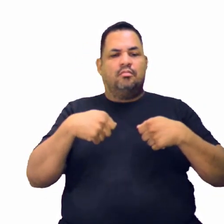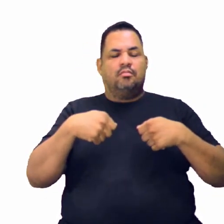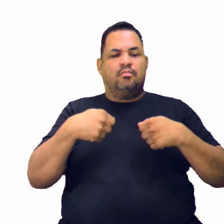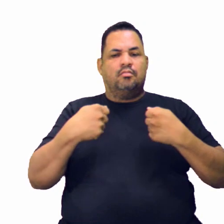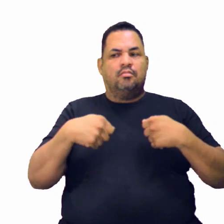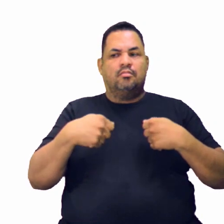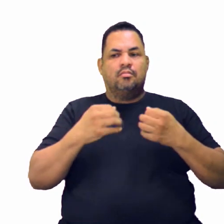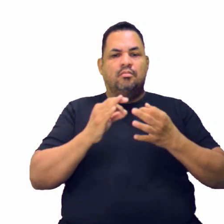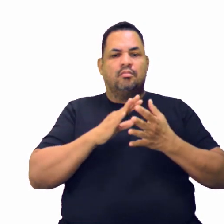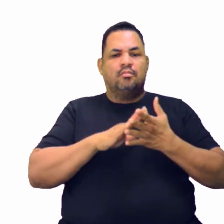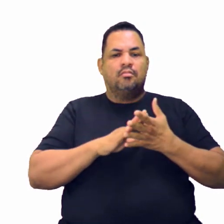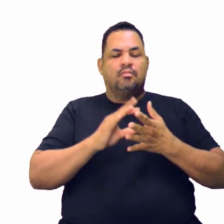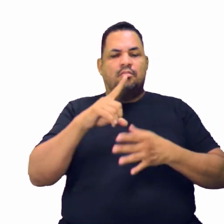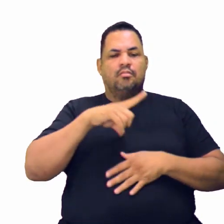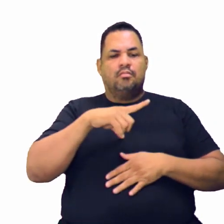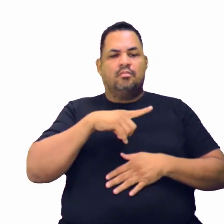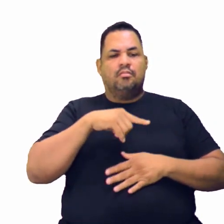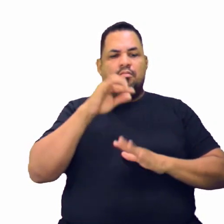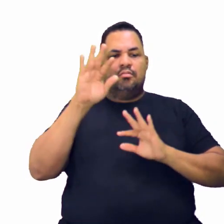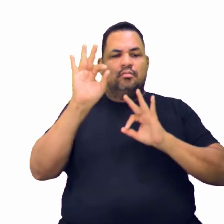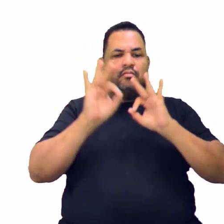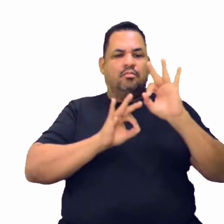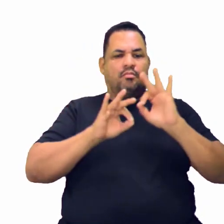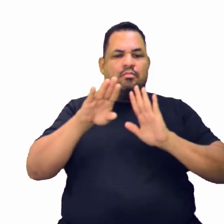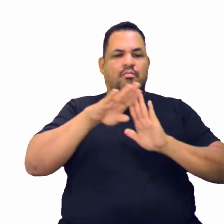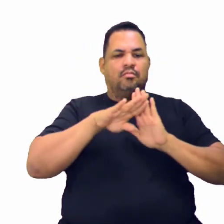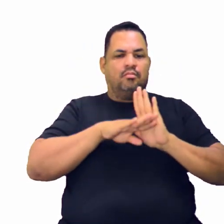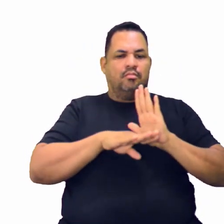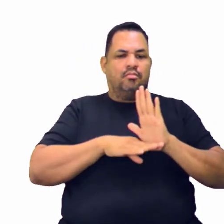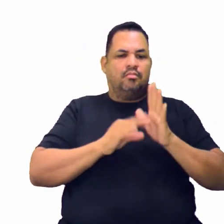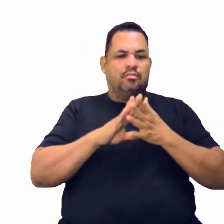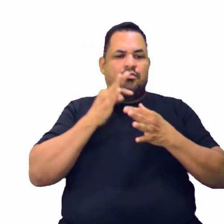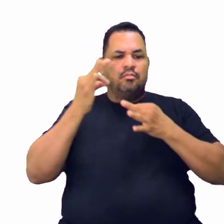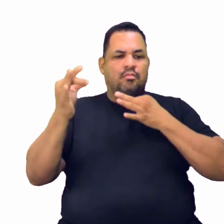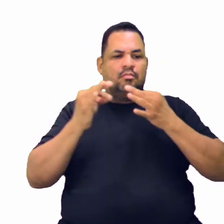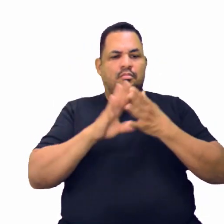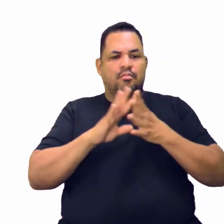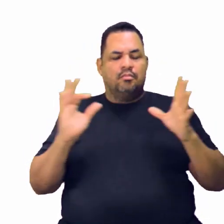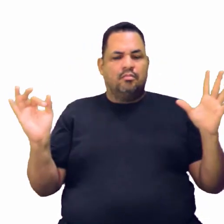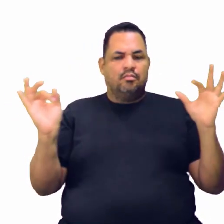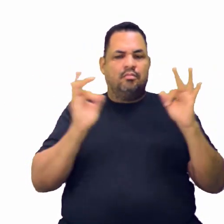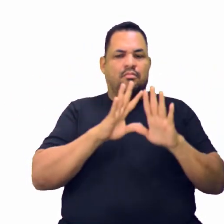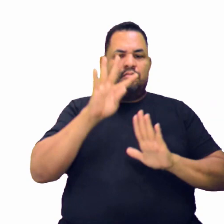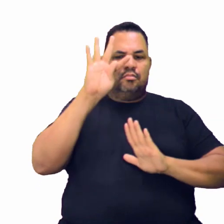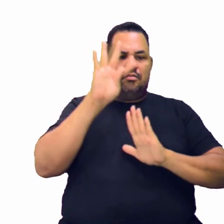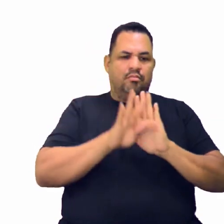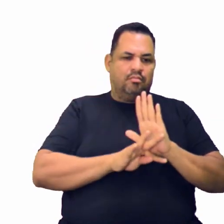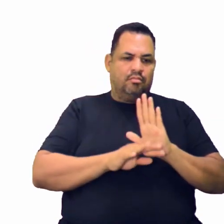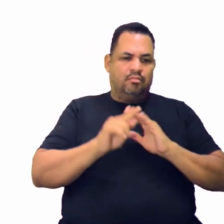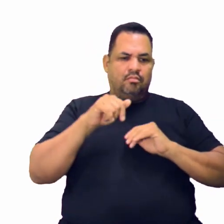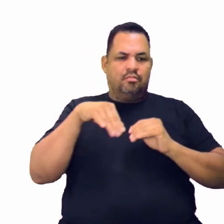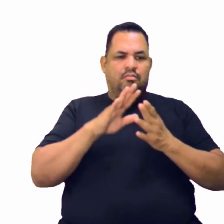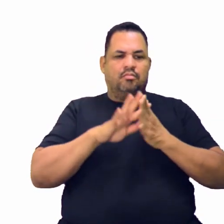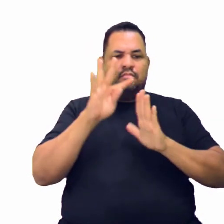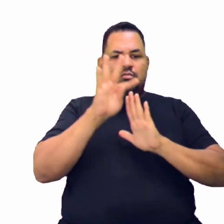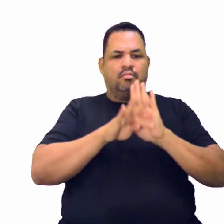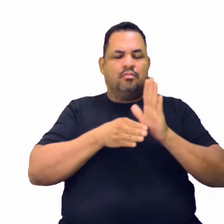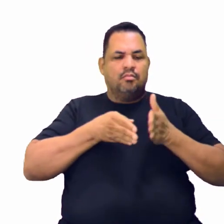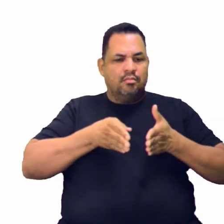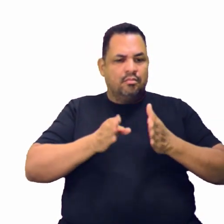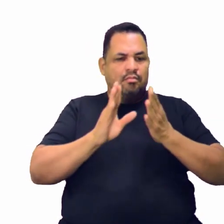os textos permitem levantar a hipótese de que conclui-se do texto que o texto